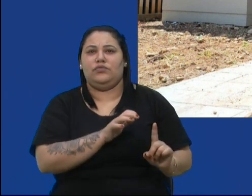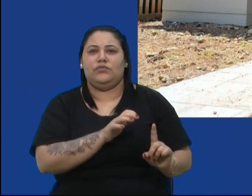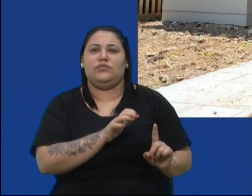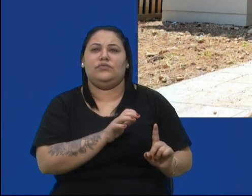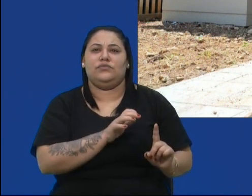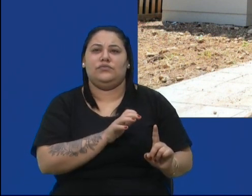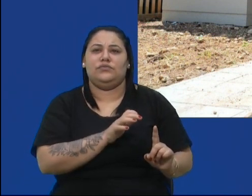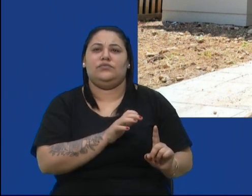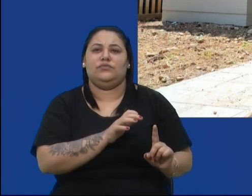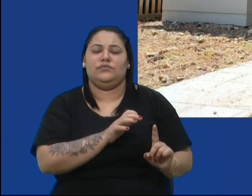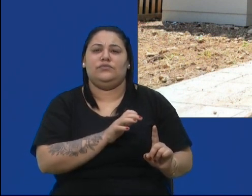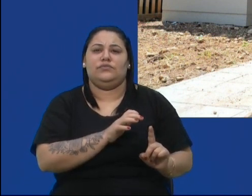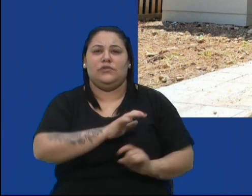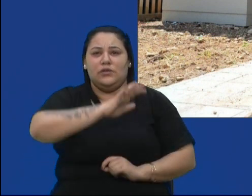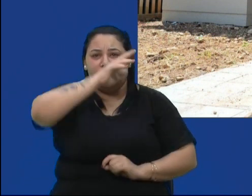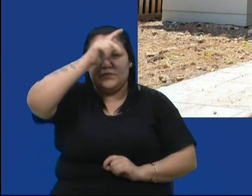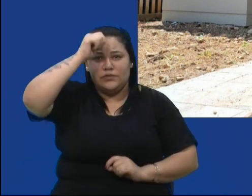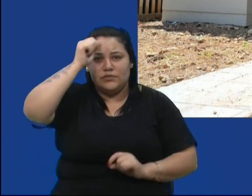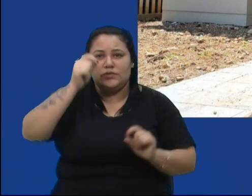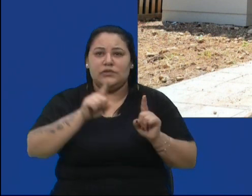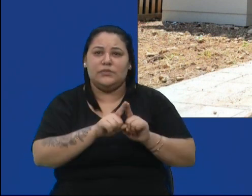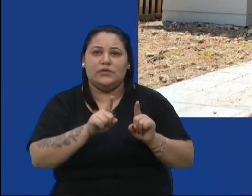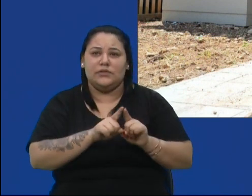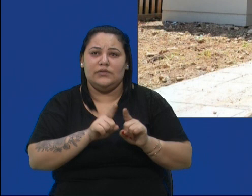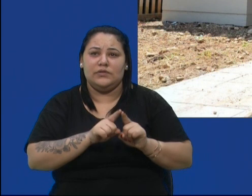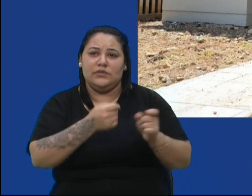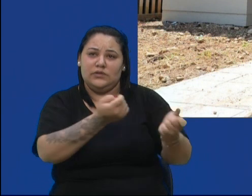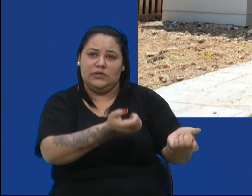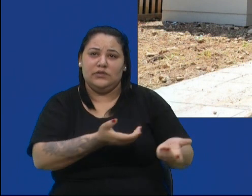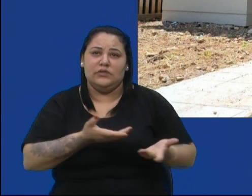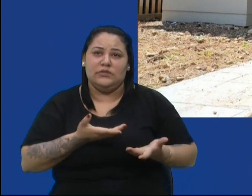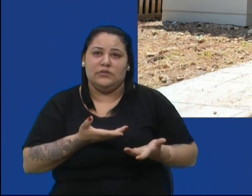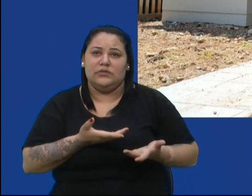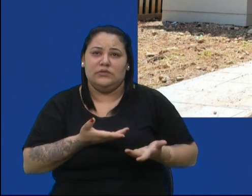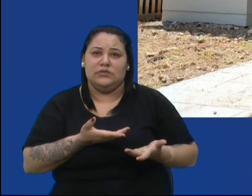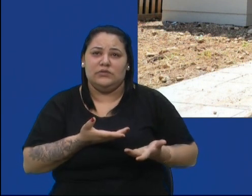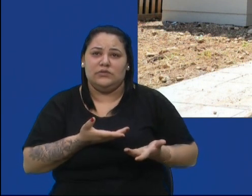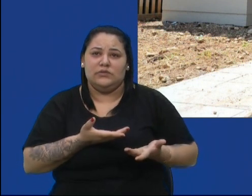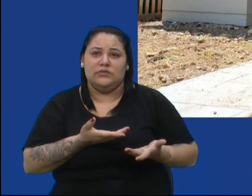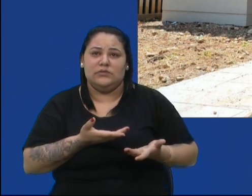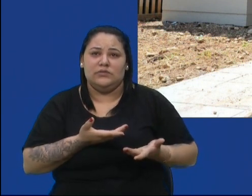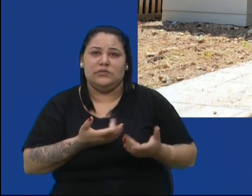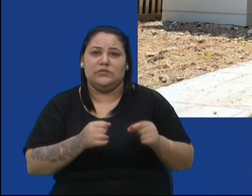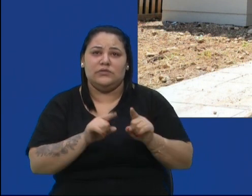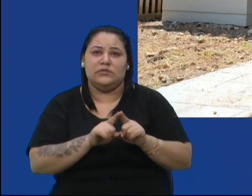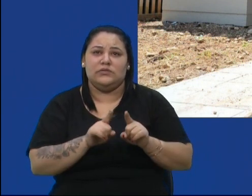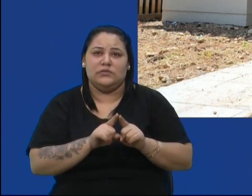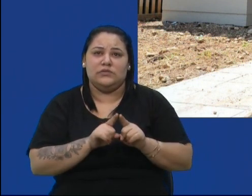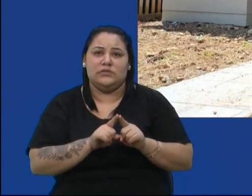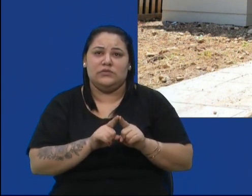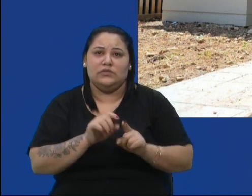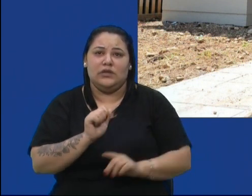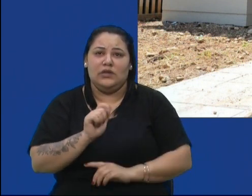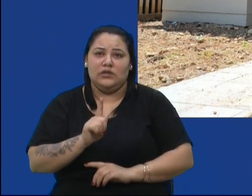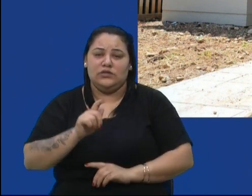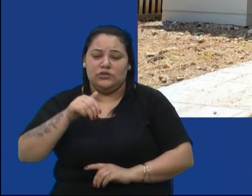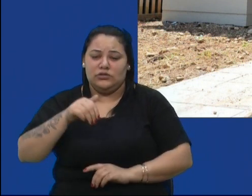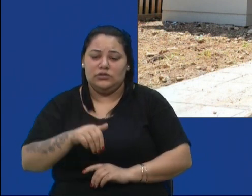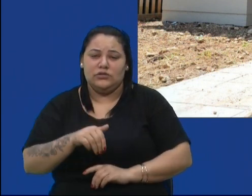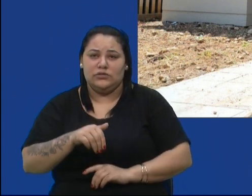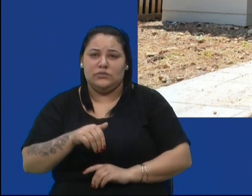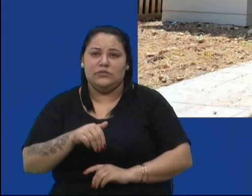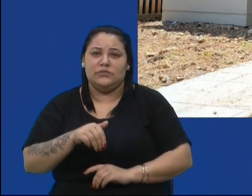enfim, recebendo da PGM, hoje a GM, notificações para que a comunidade